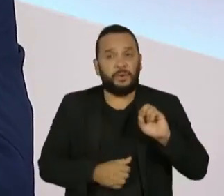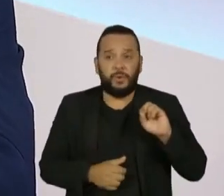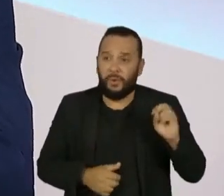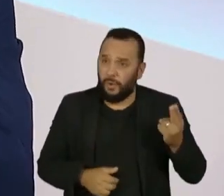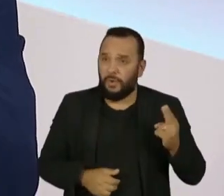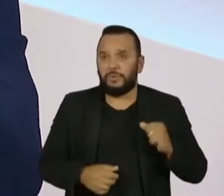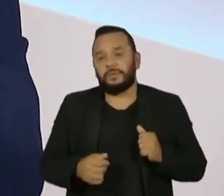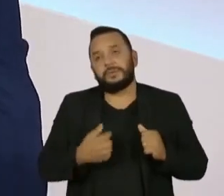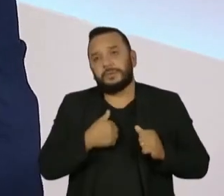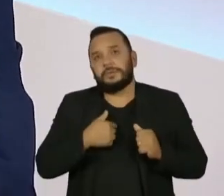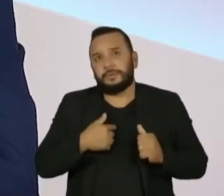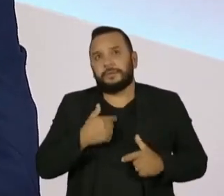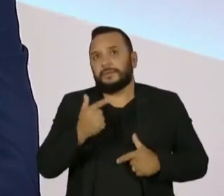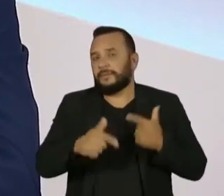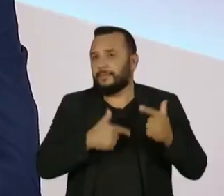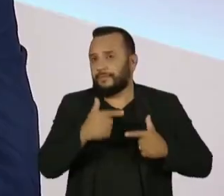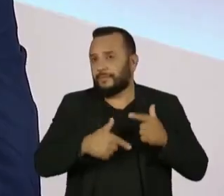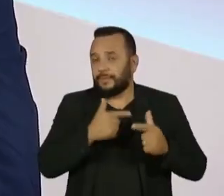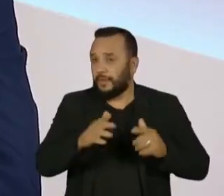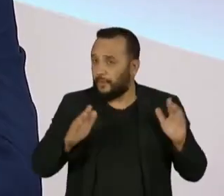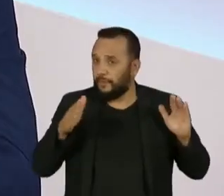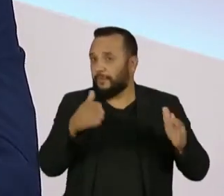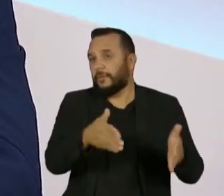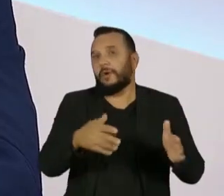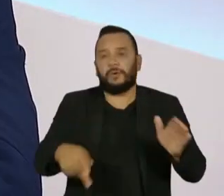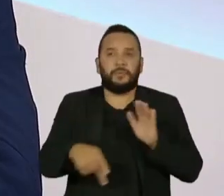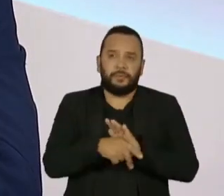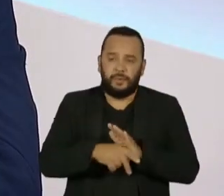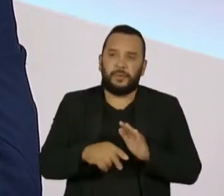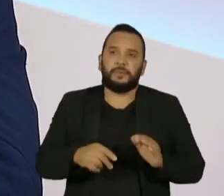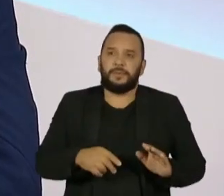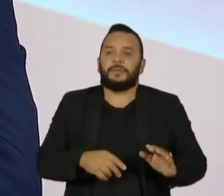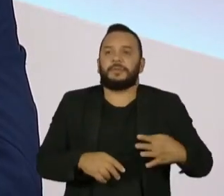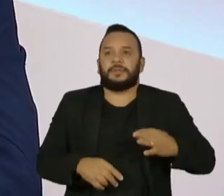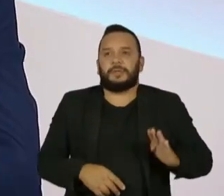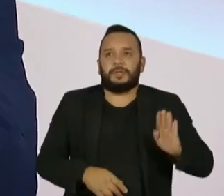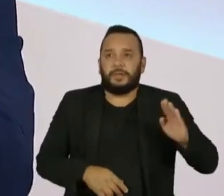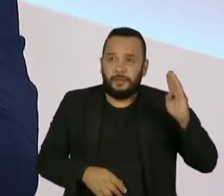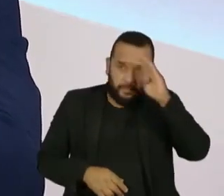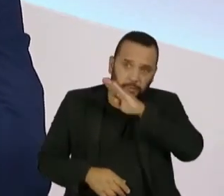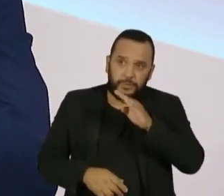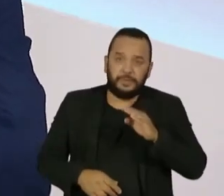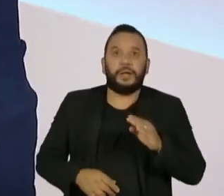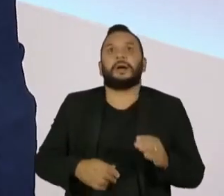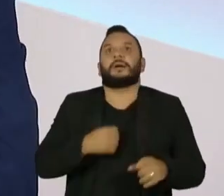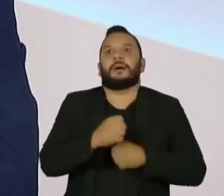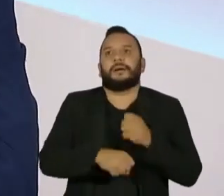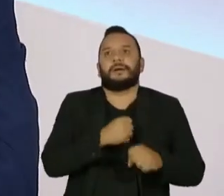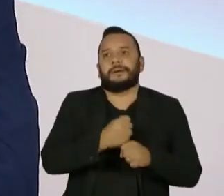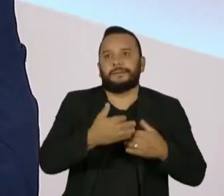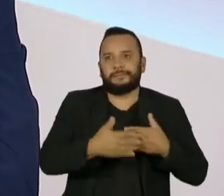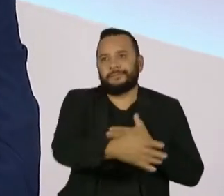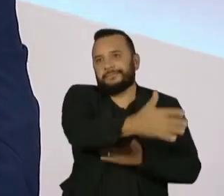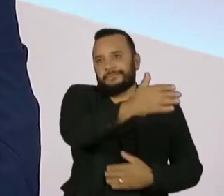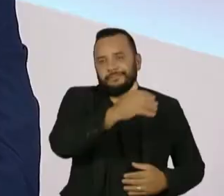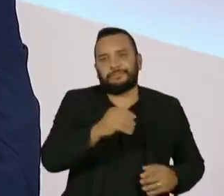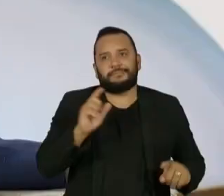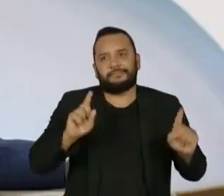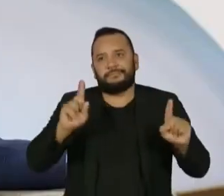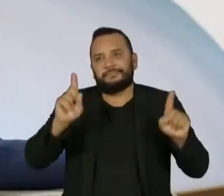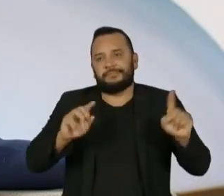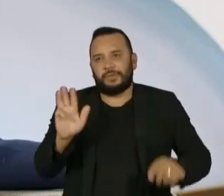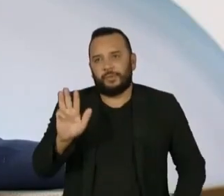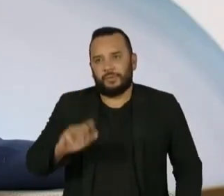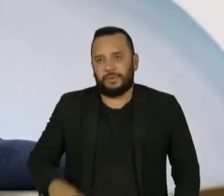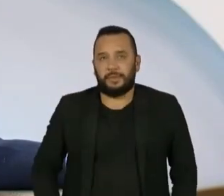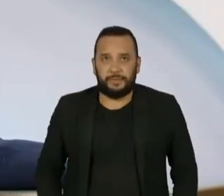de alguma maneira reverter essa inelegibilidade e você continuar falando de Bolsonaro como o grande adversário de Lula? Bom, Ricardo,